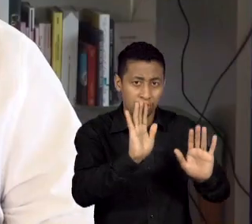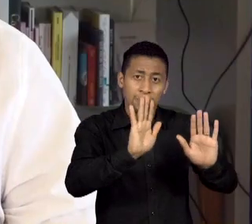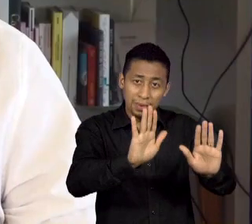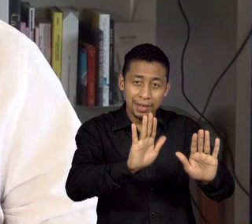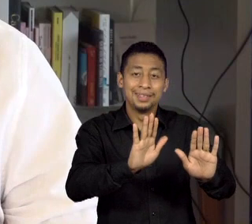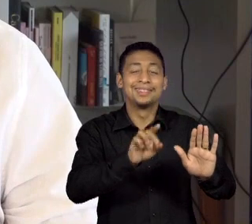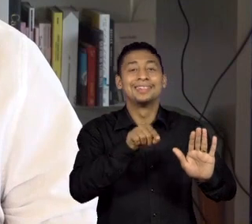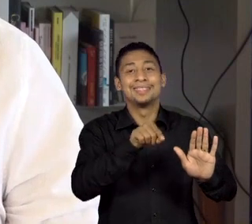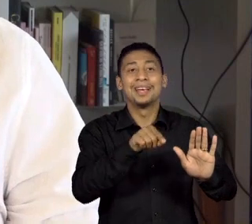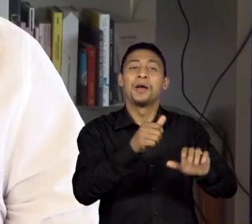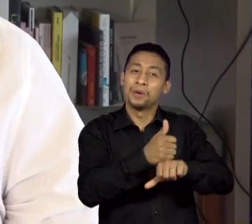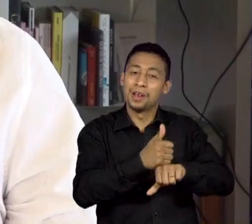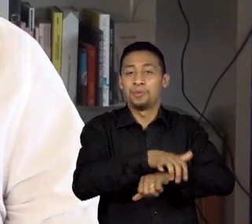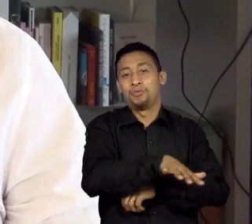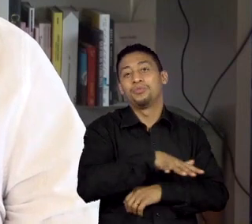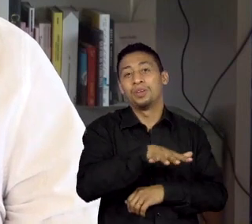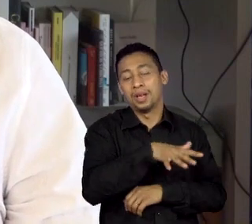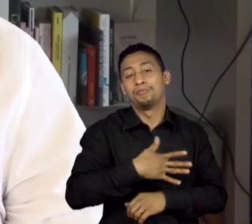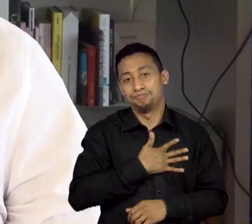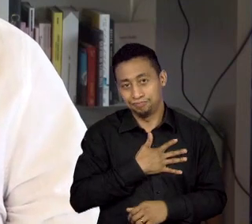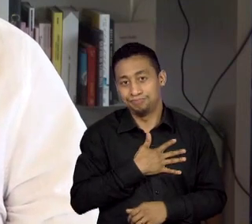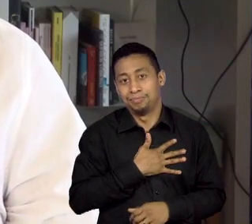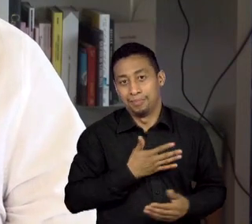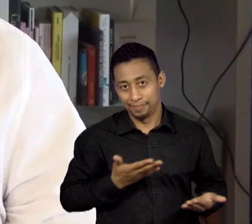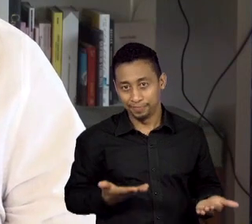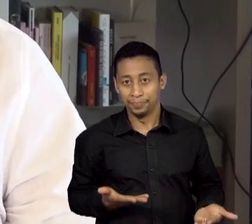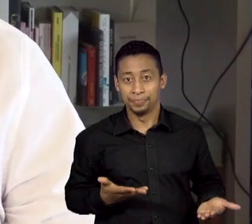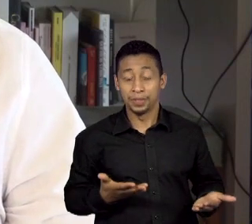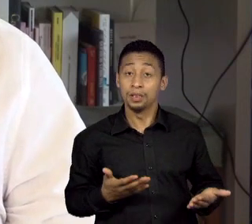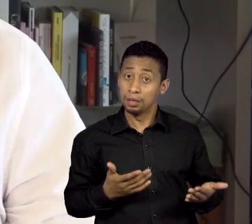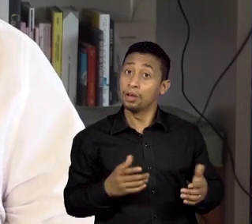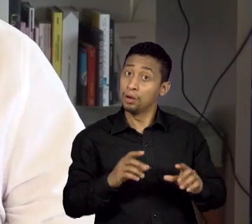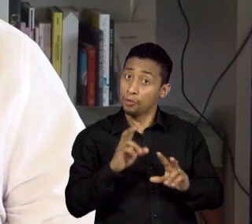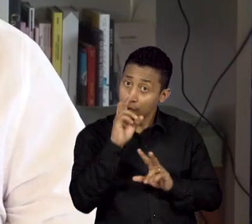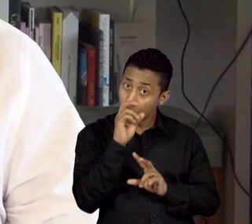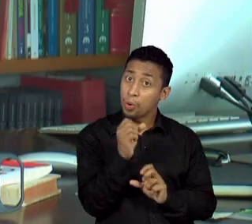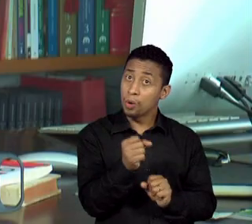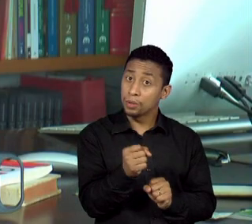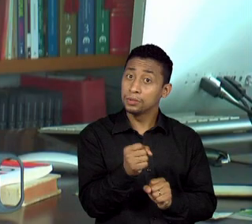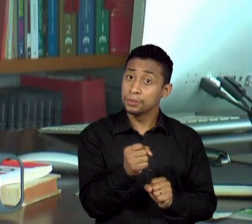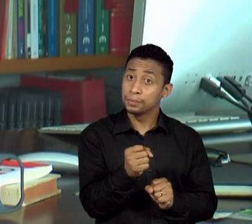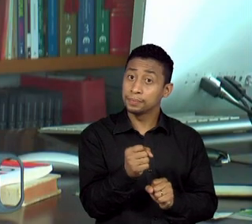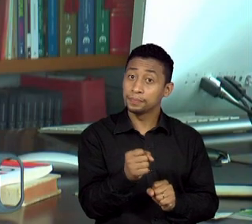como profissional. Mas eu acho que é uma força grande que a gente...